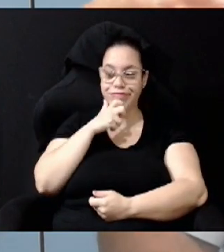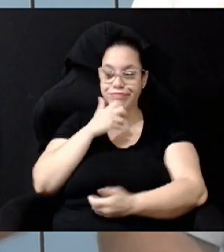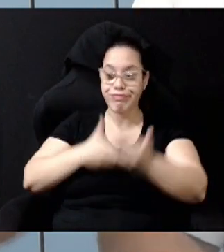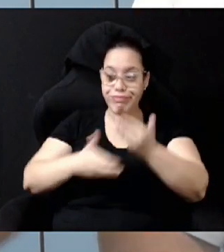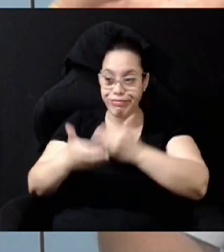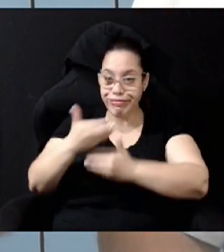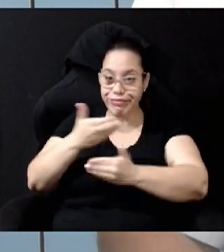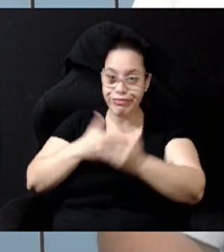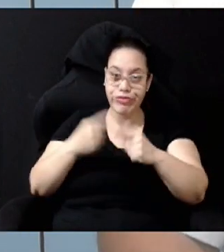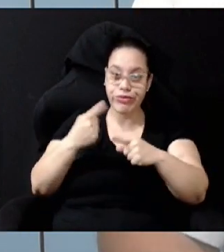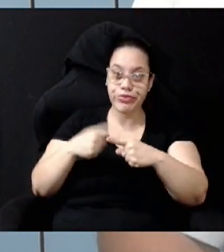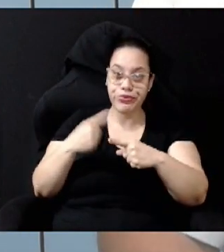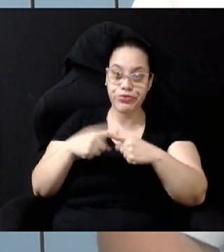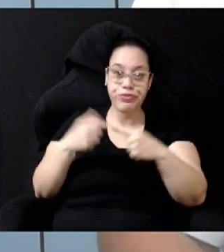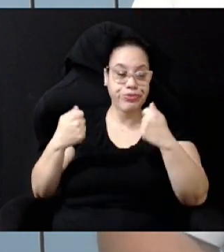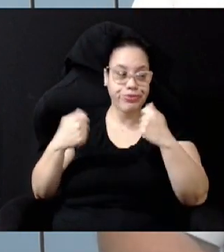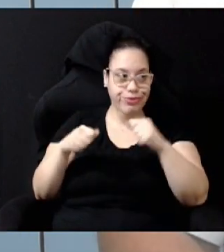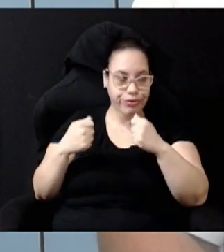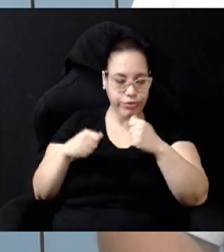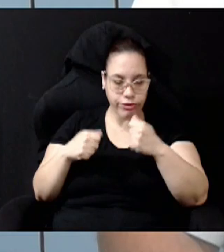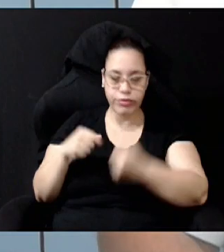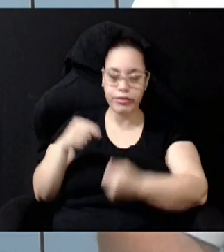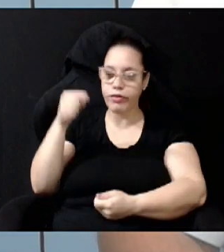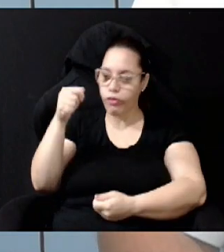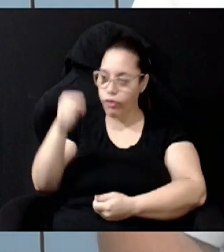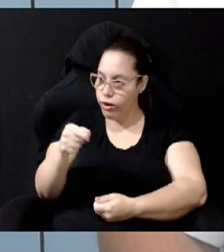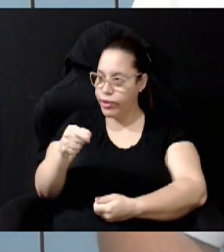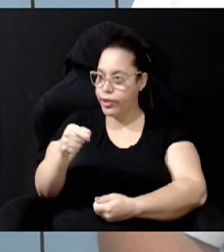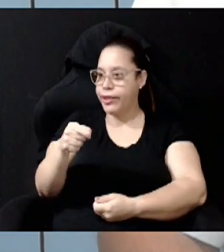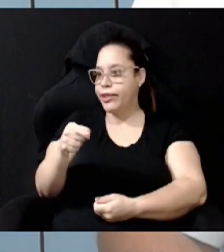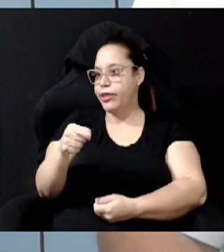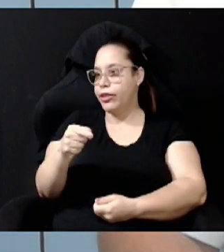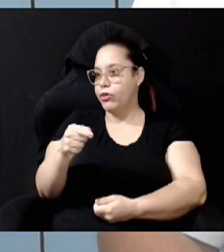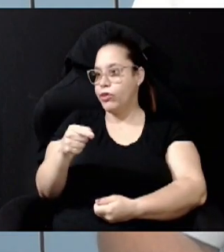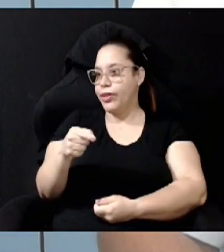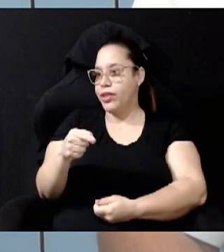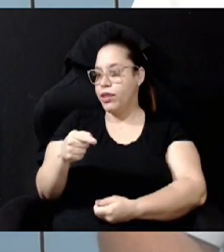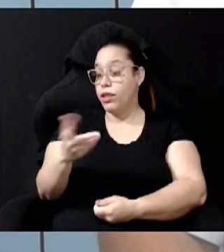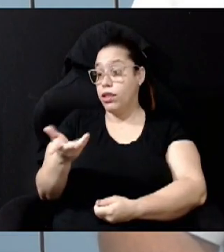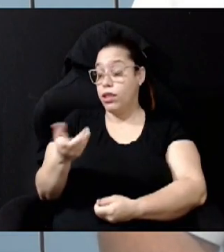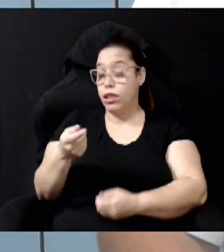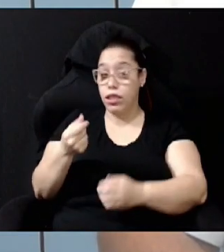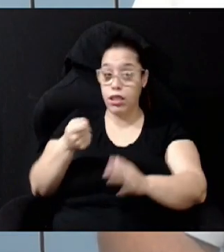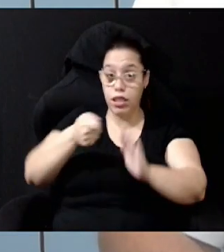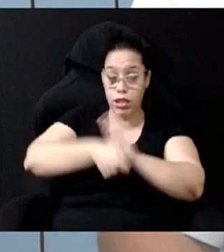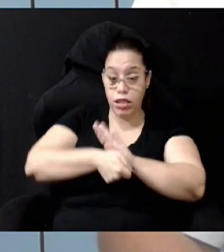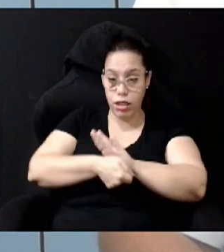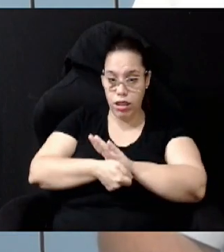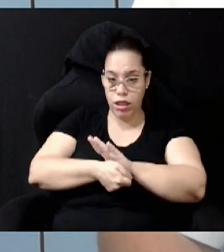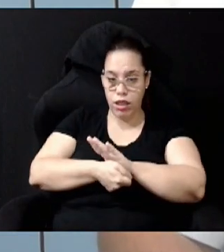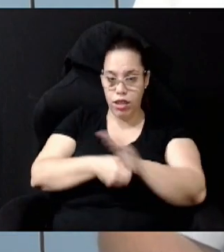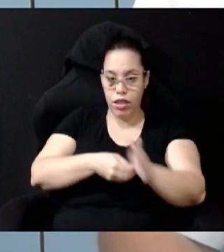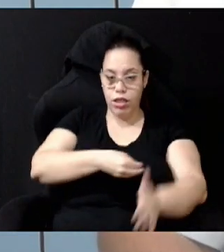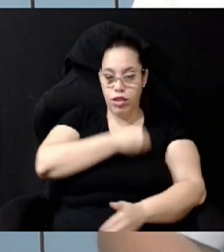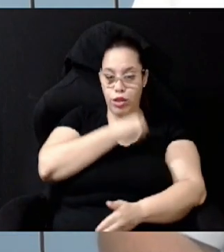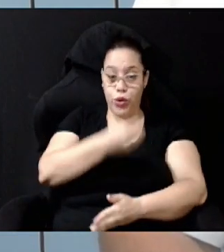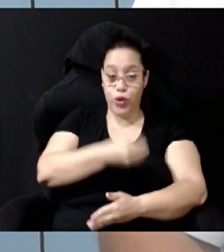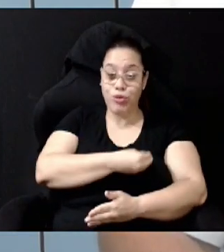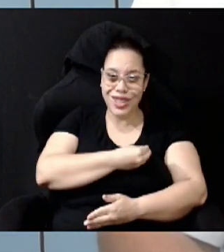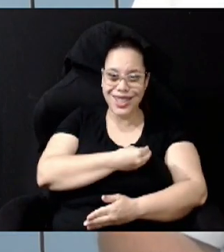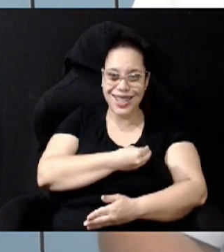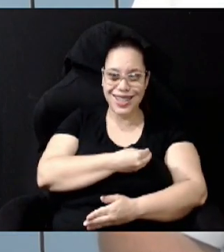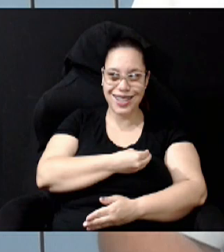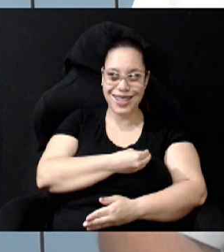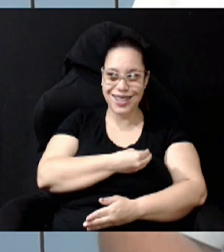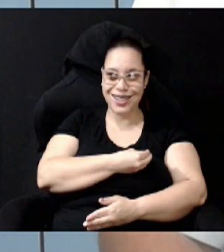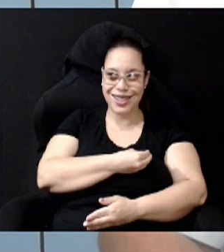uma necessidade, e essa necessidade às vezes vai deixar ali as economias da sua vida para tentar uma condição de